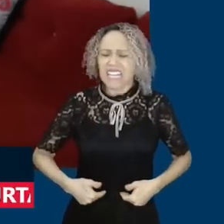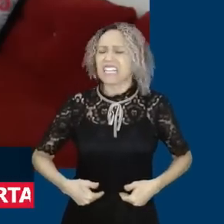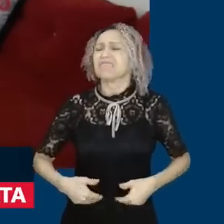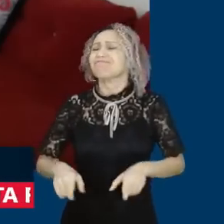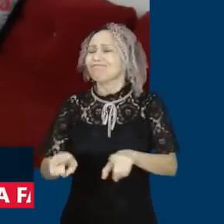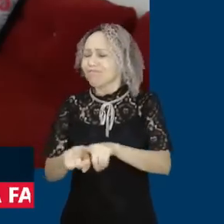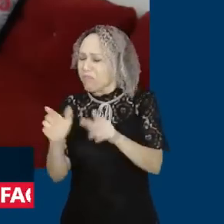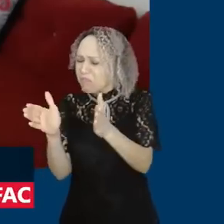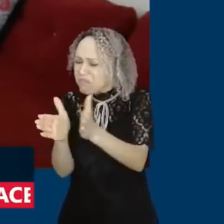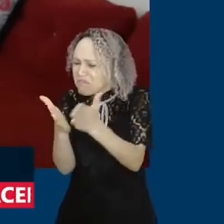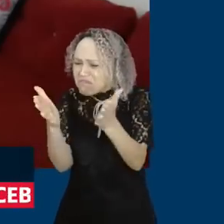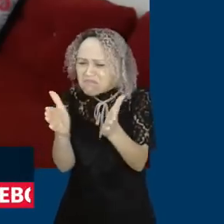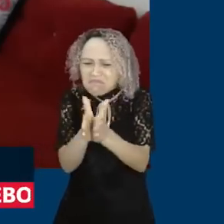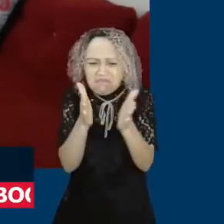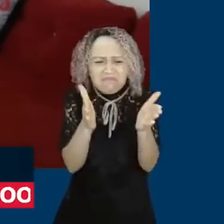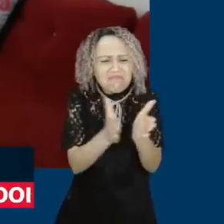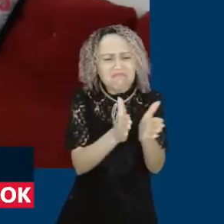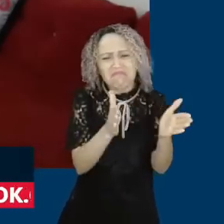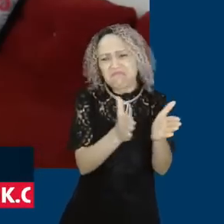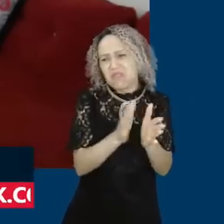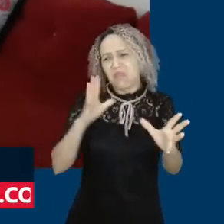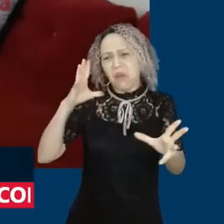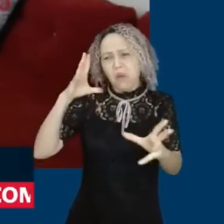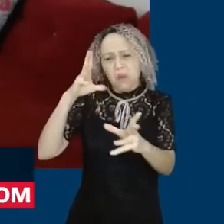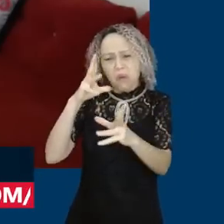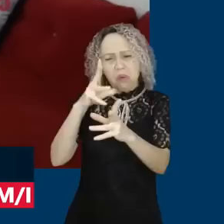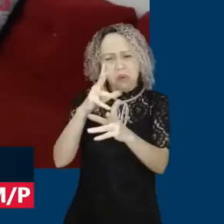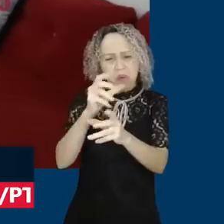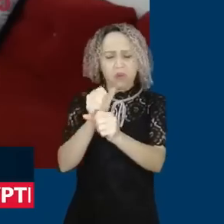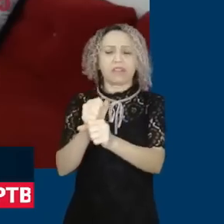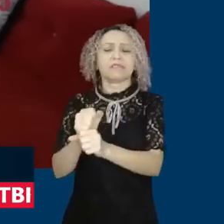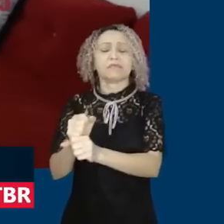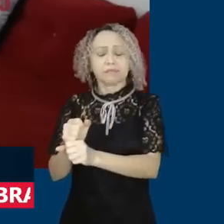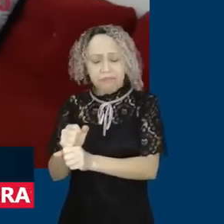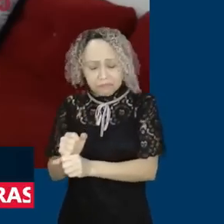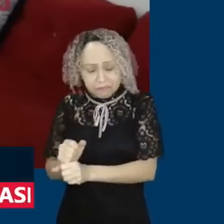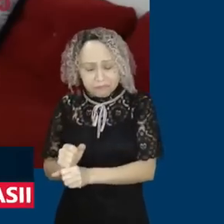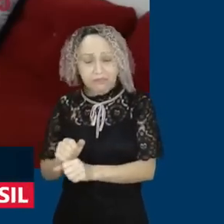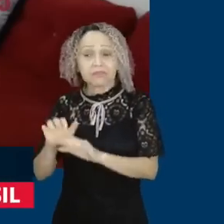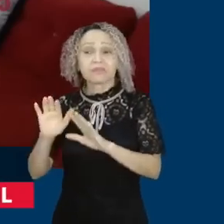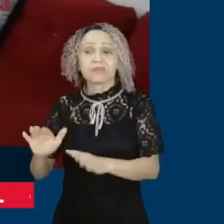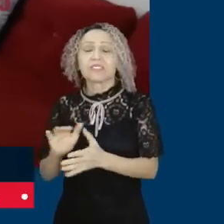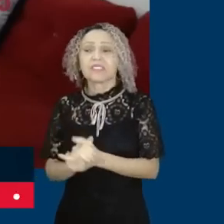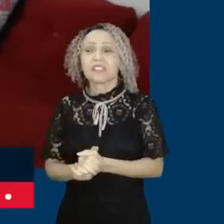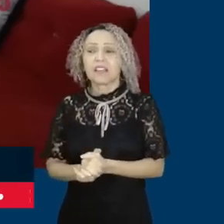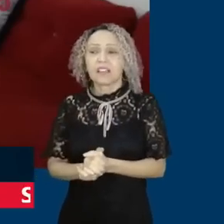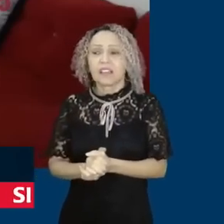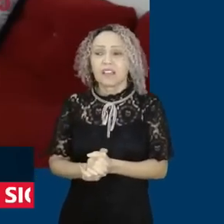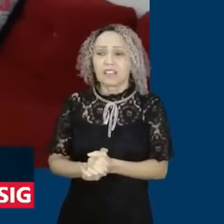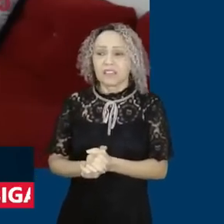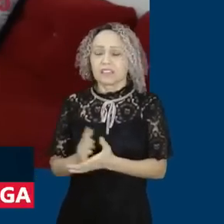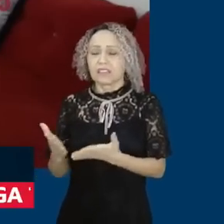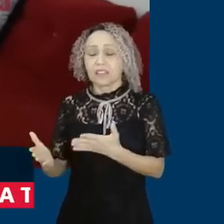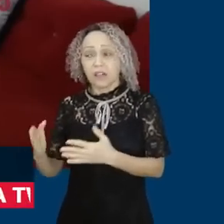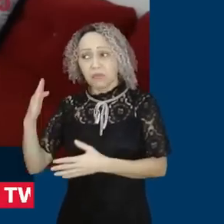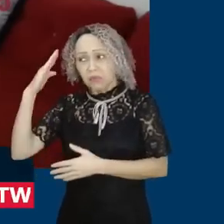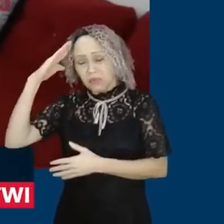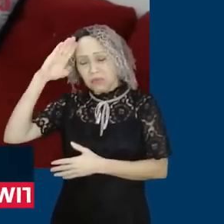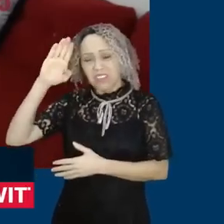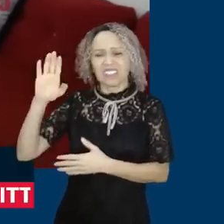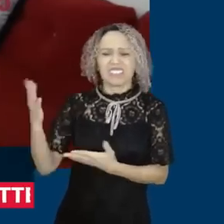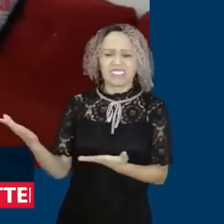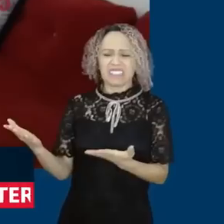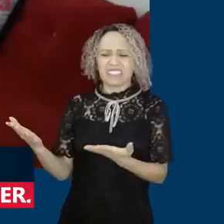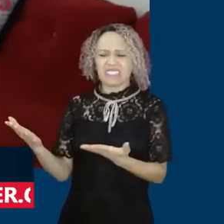partir daí, a equipe de transição vai elencando ali, desastre por desastre, do que o desgoverno Bolsonaro fez, né, o que